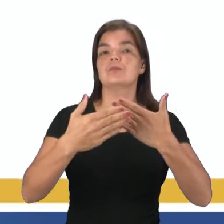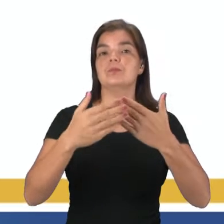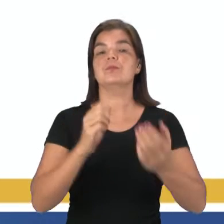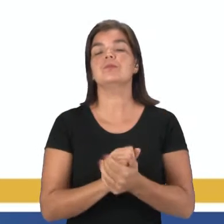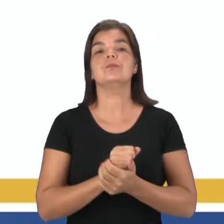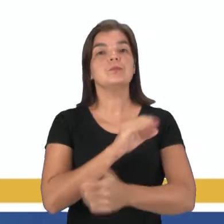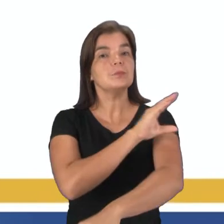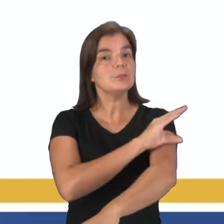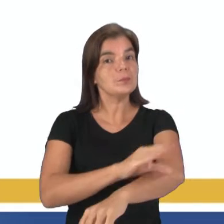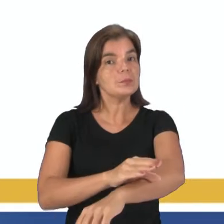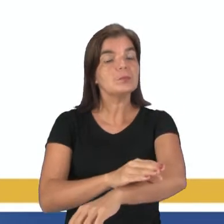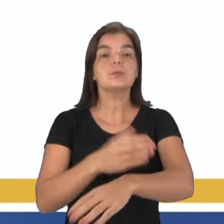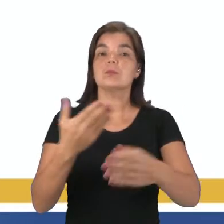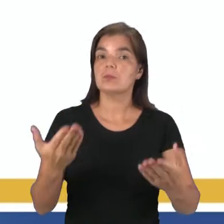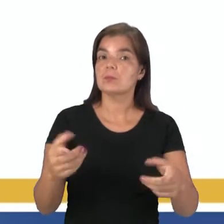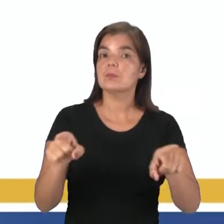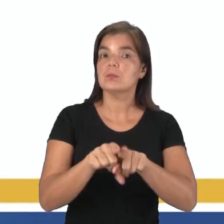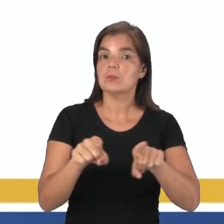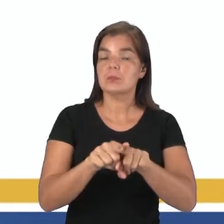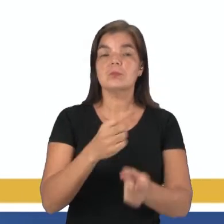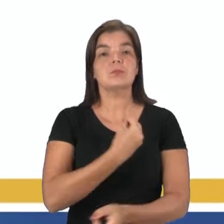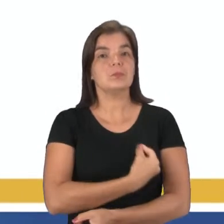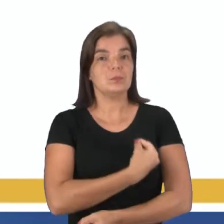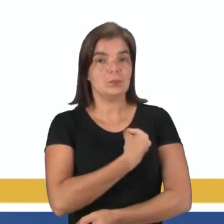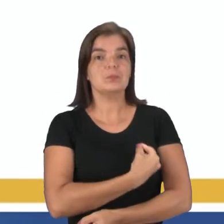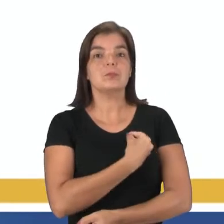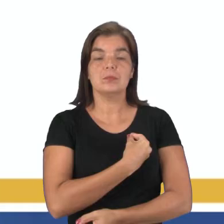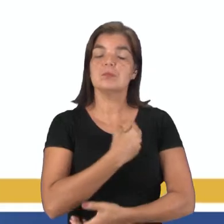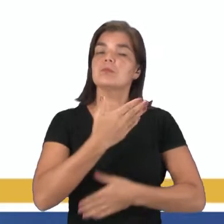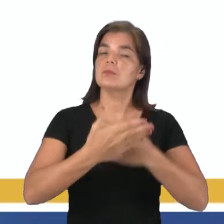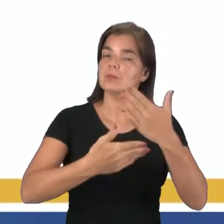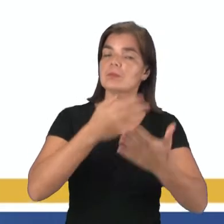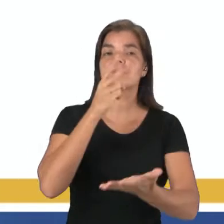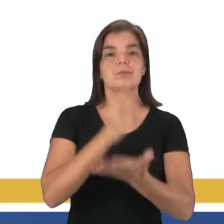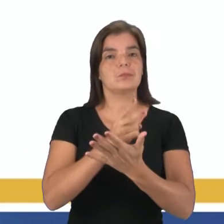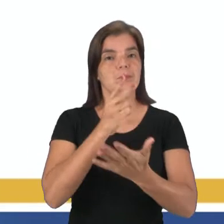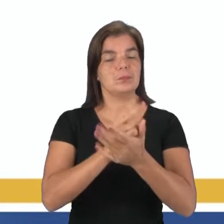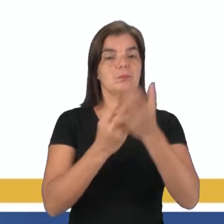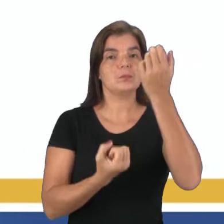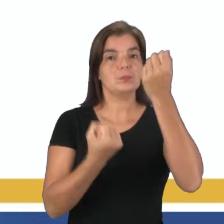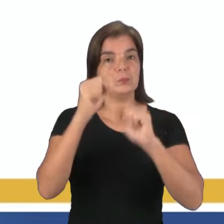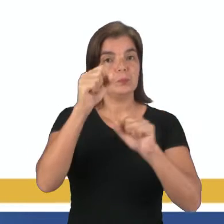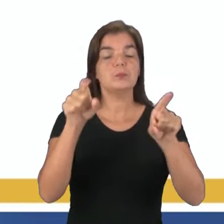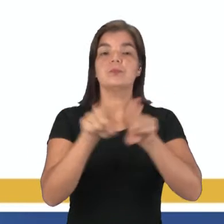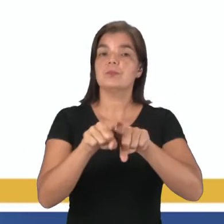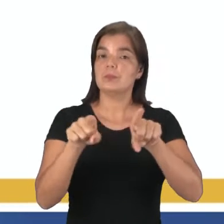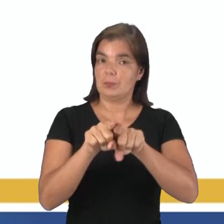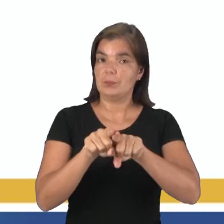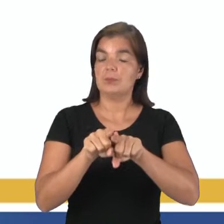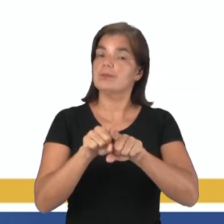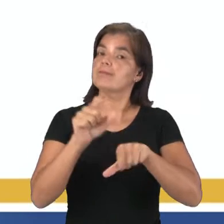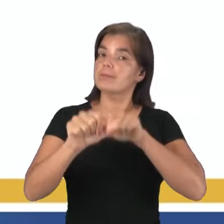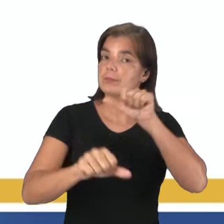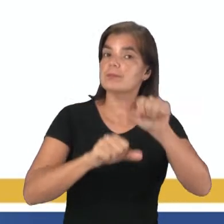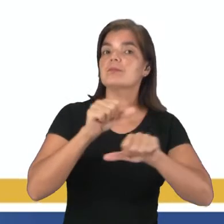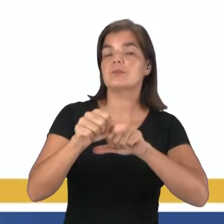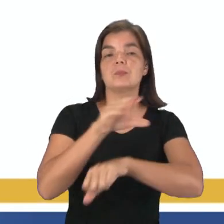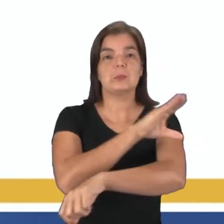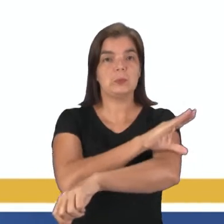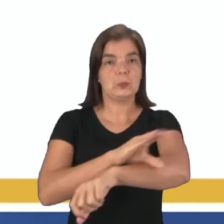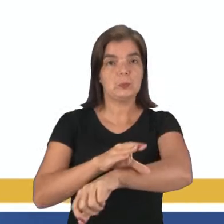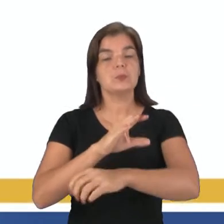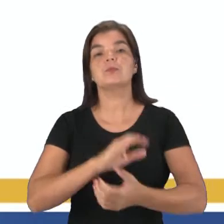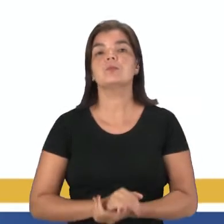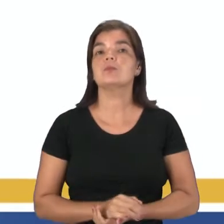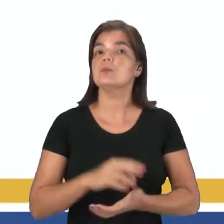nessa evolução e transformação da cultura, inclusive nos dias atuais. A gente está em constante transformação da indústria, então a gente também está